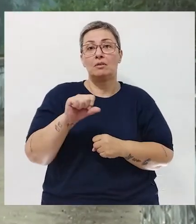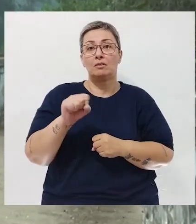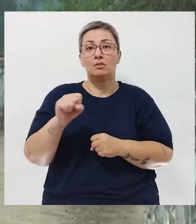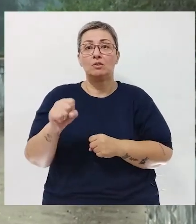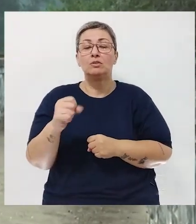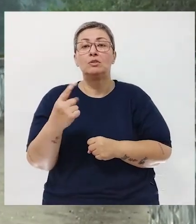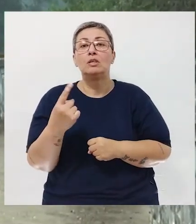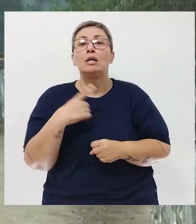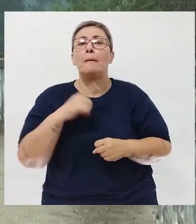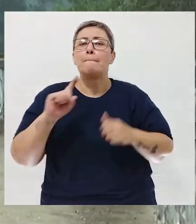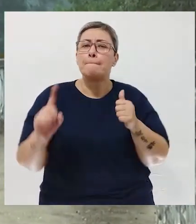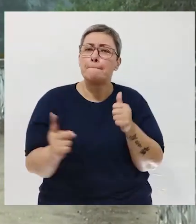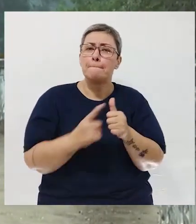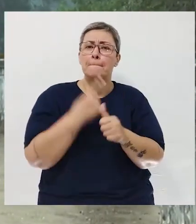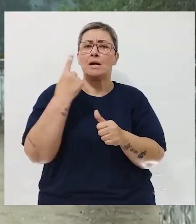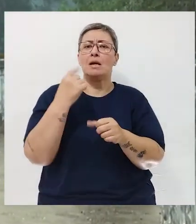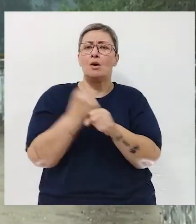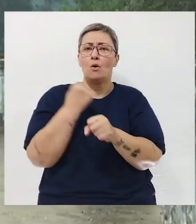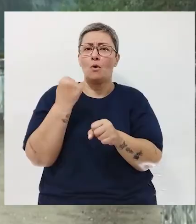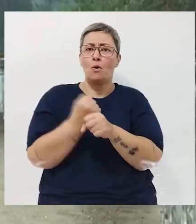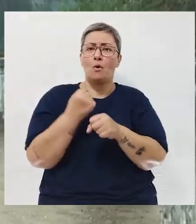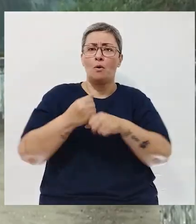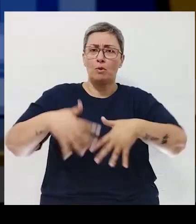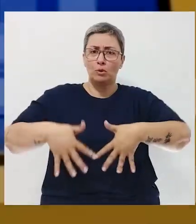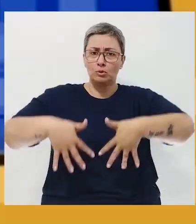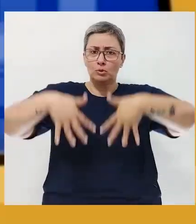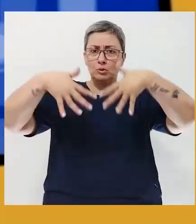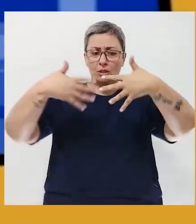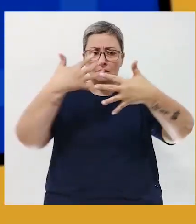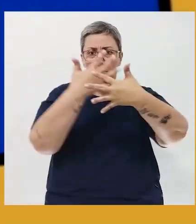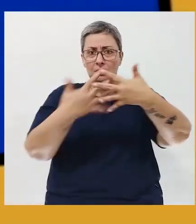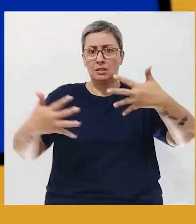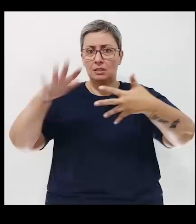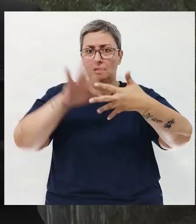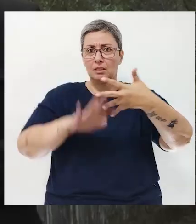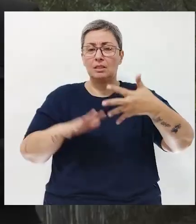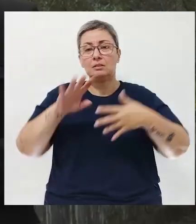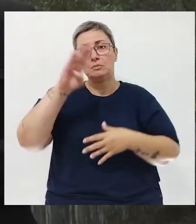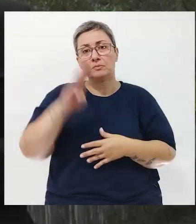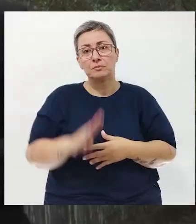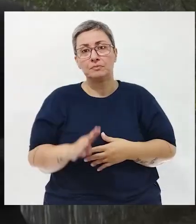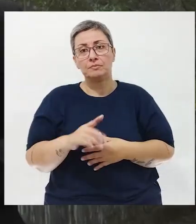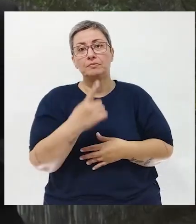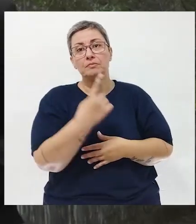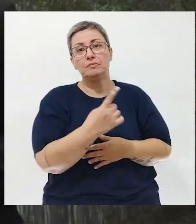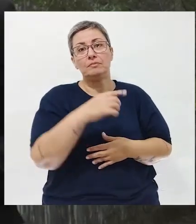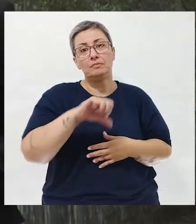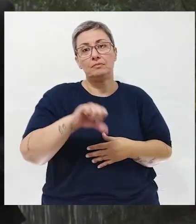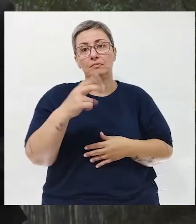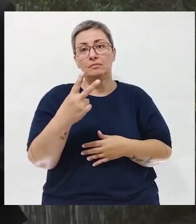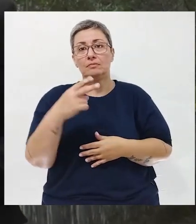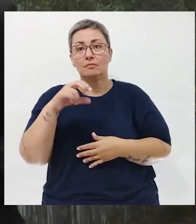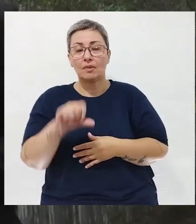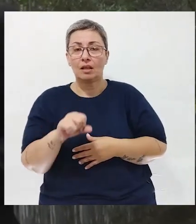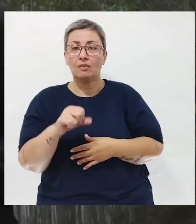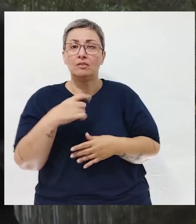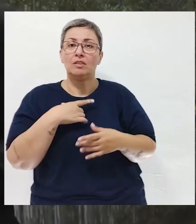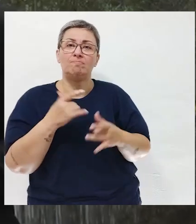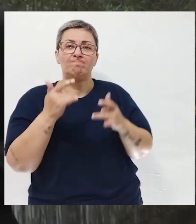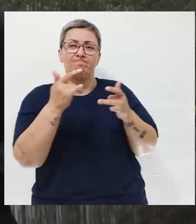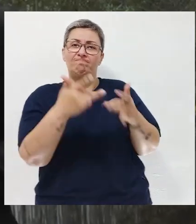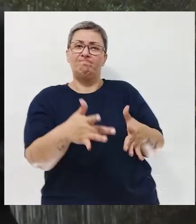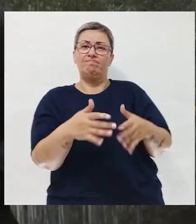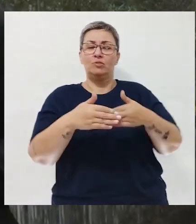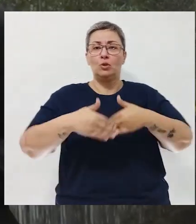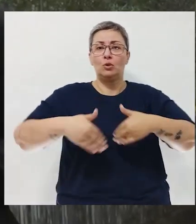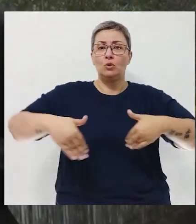primeira grande obra de concreto armado do Brasil. Em 1929, Guarulhos abriu mão da represa,